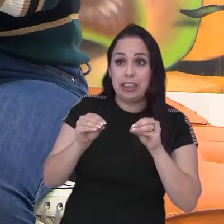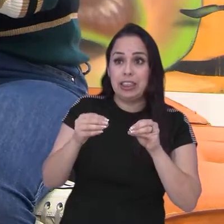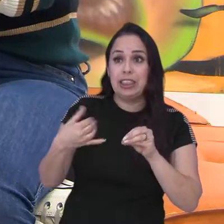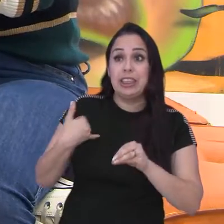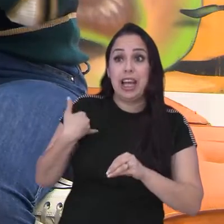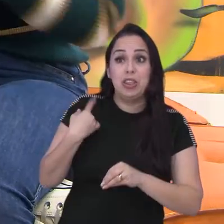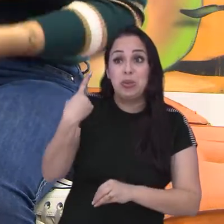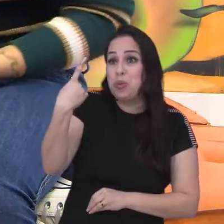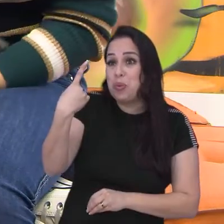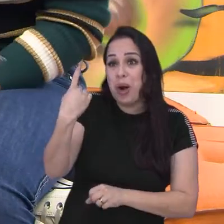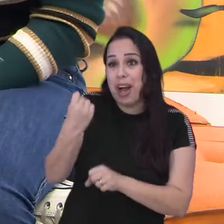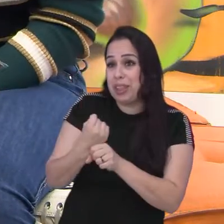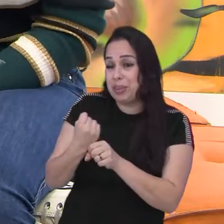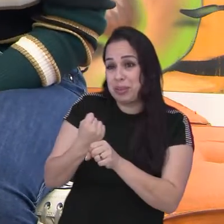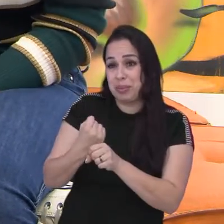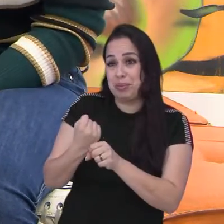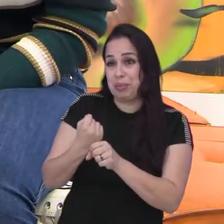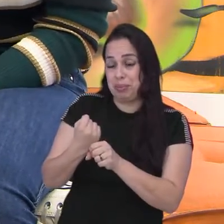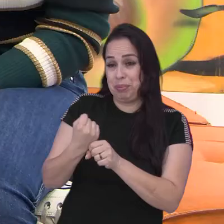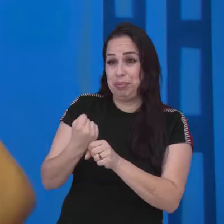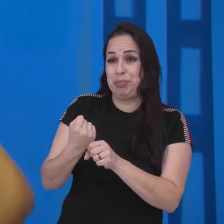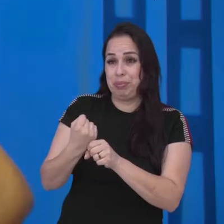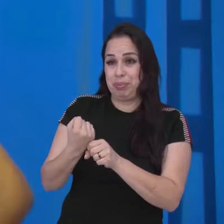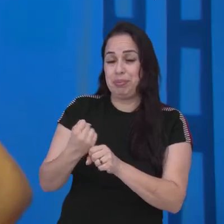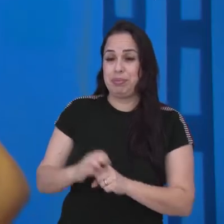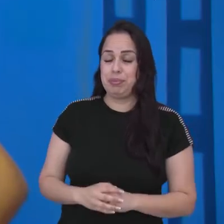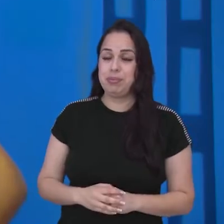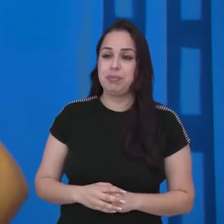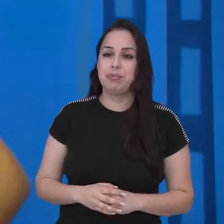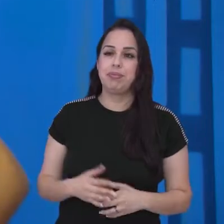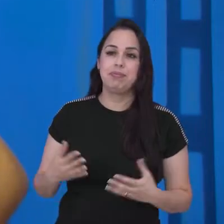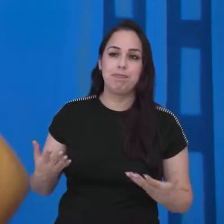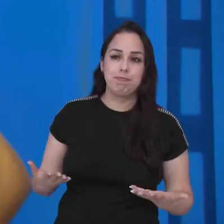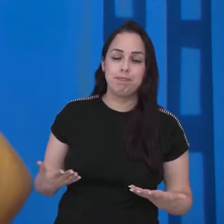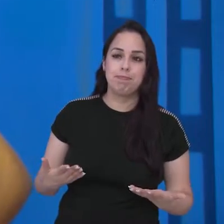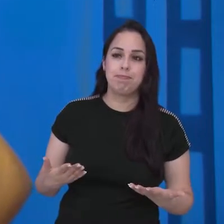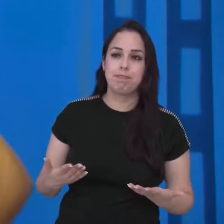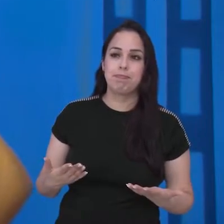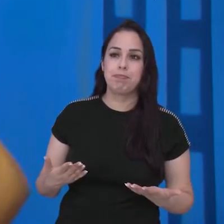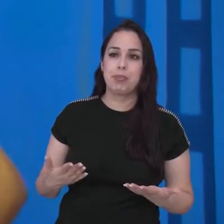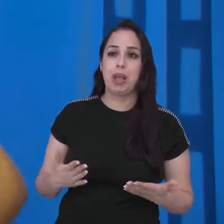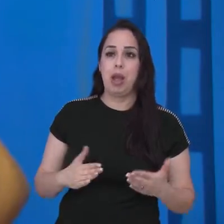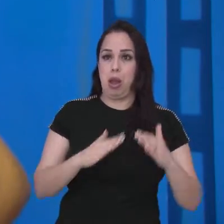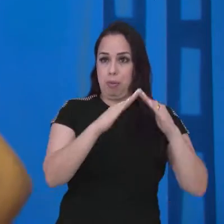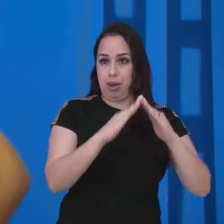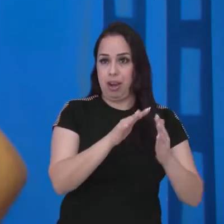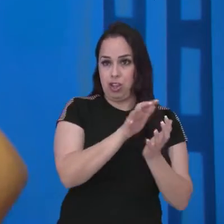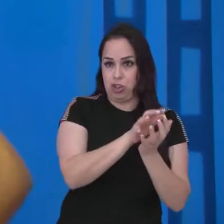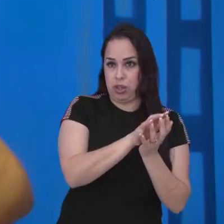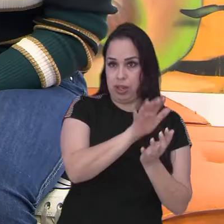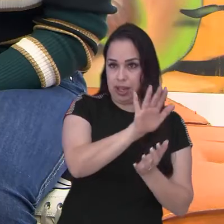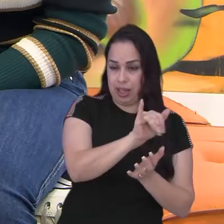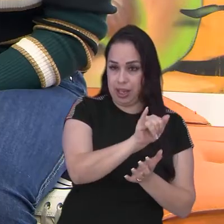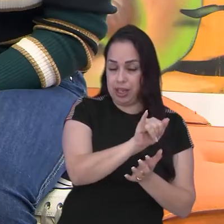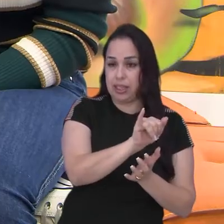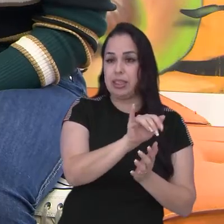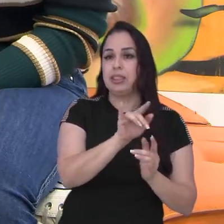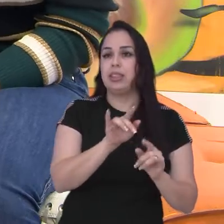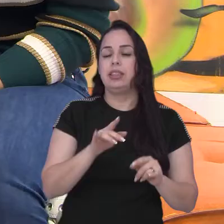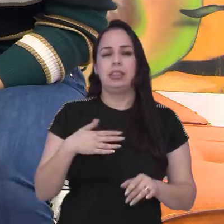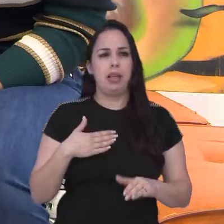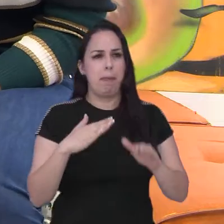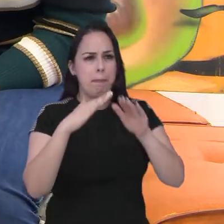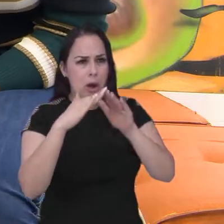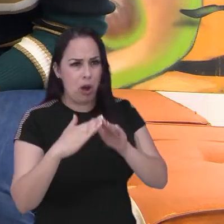de lá com 1 ano, assim, não tinha nem 1 ano, né? E aí eu morei em Jacareí, aí toda aquela...